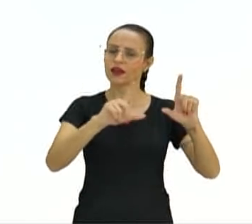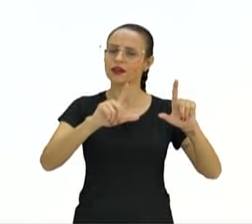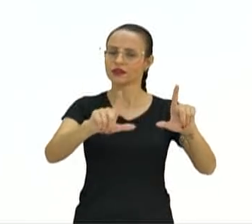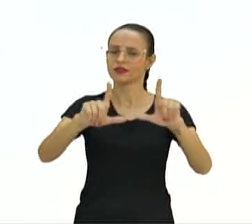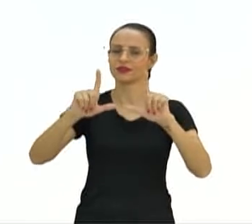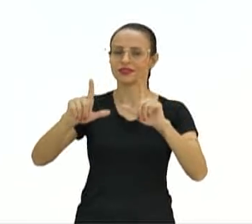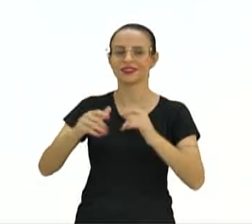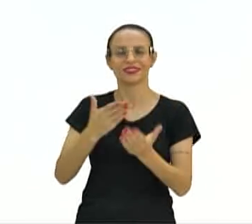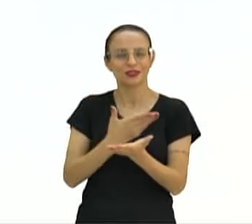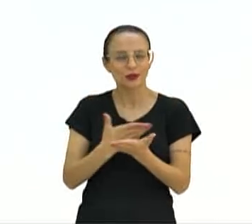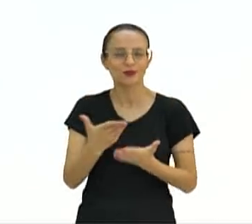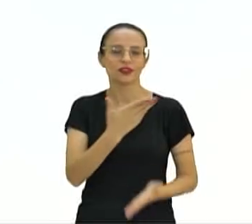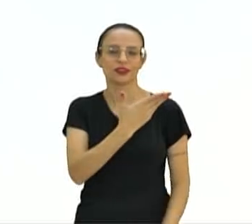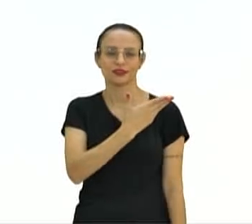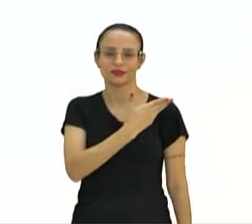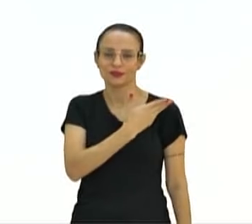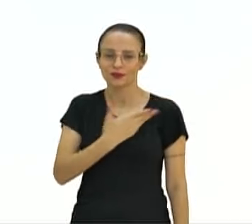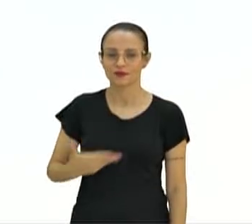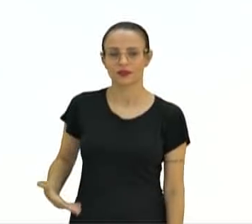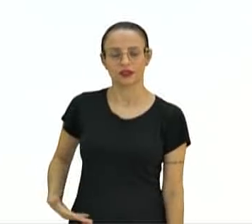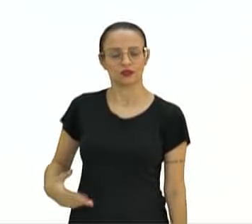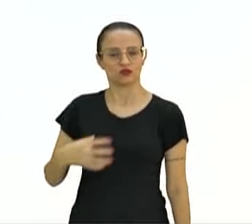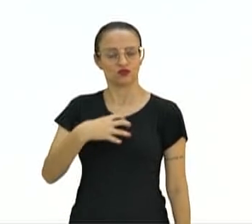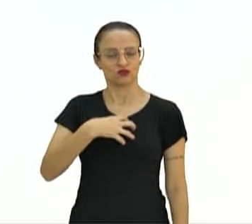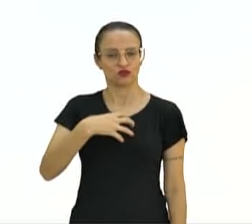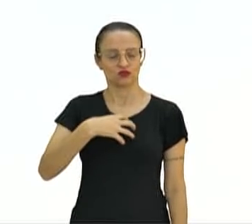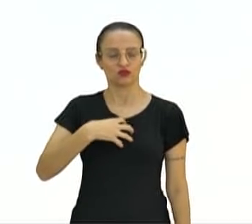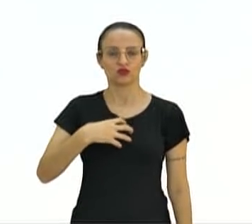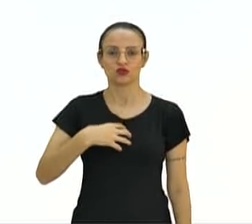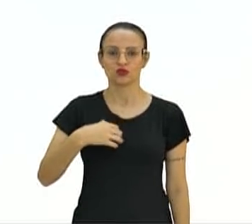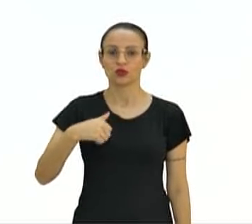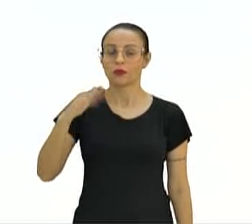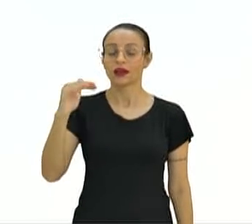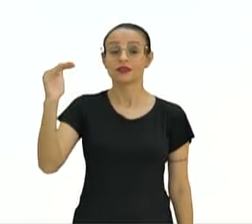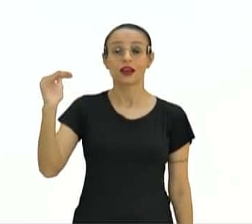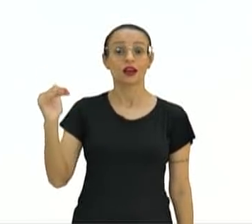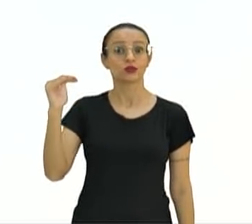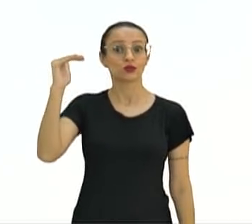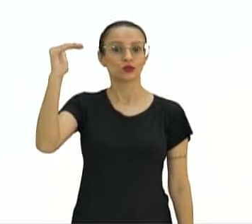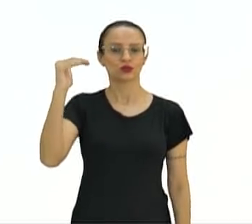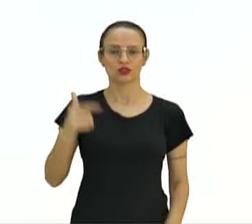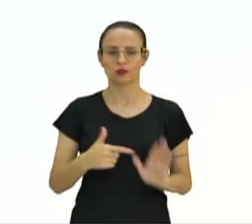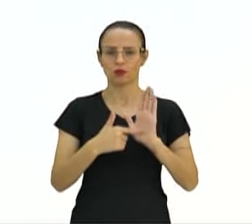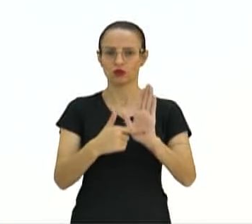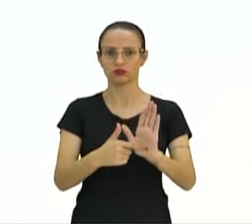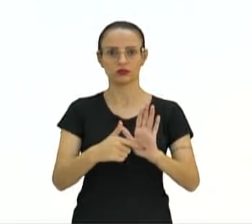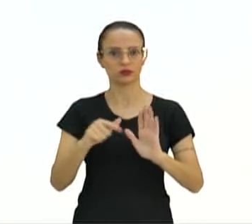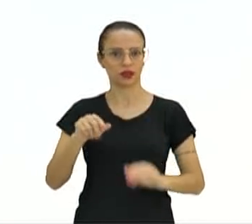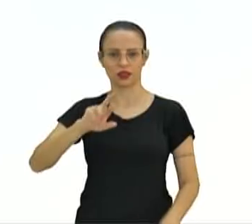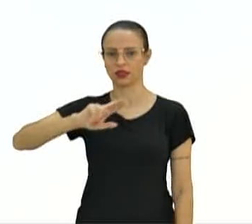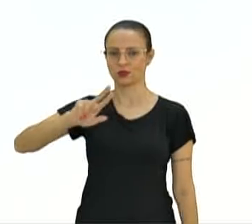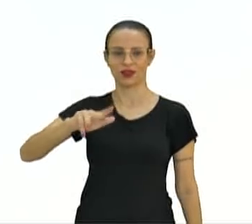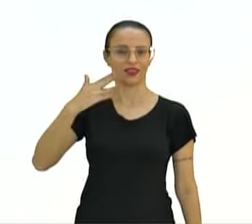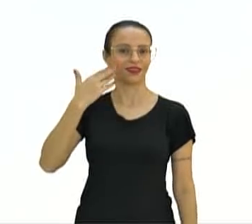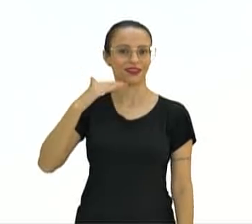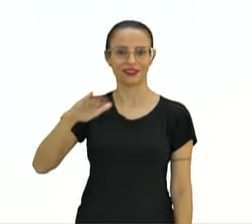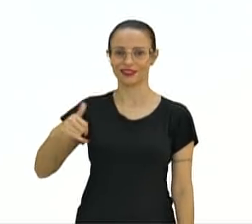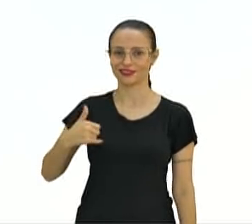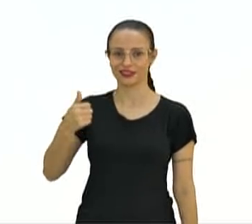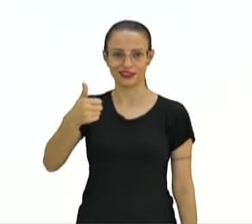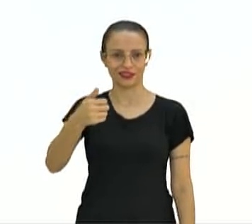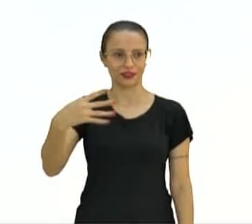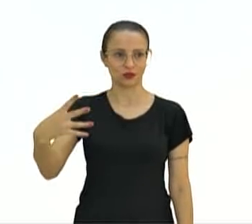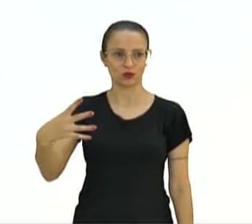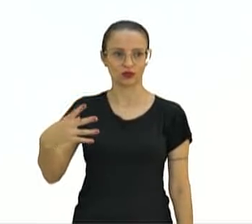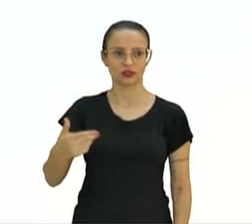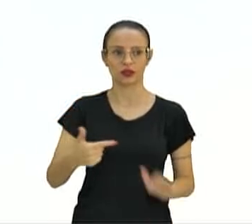no seu início de governo, de uma forma mais adulta, né, para trazer essa imagem de que ele não era uma criança de 14 anos,